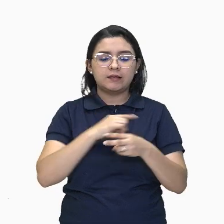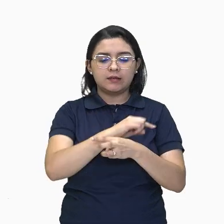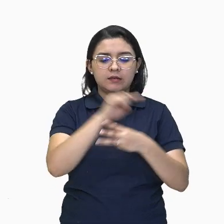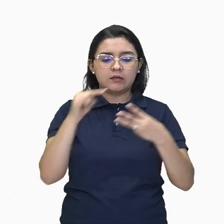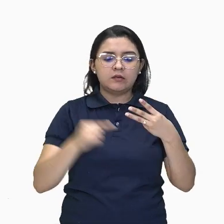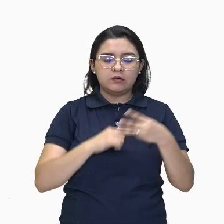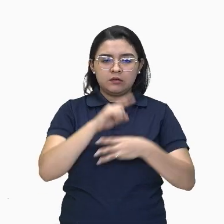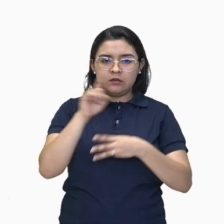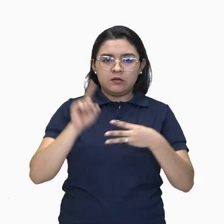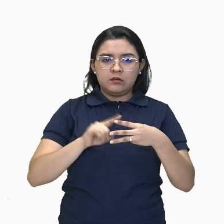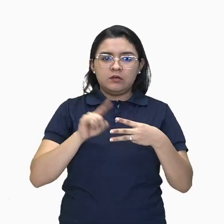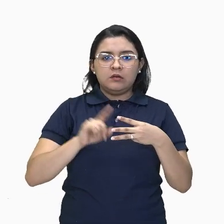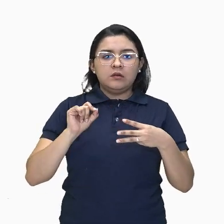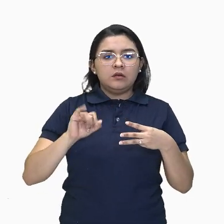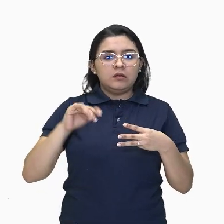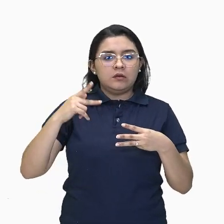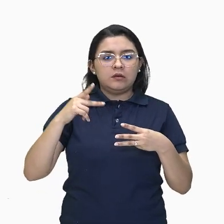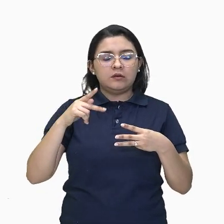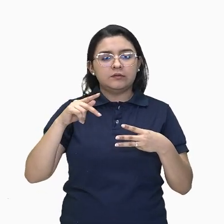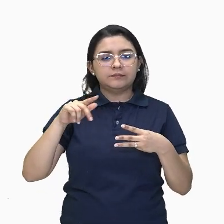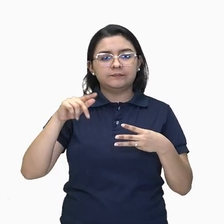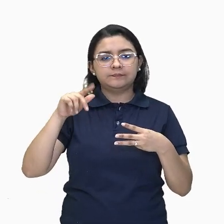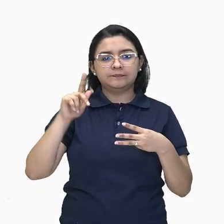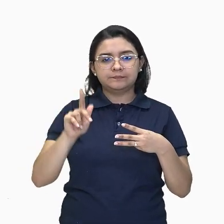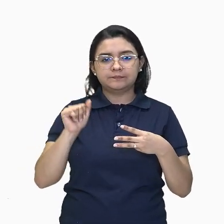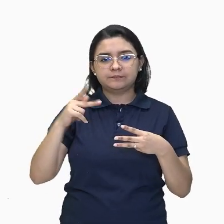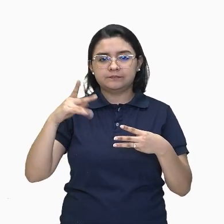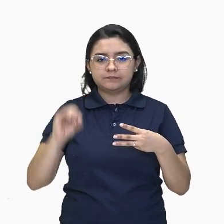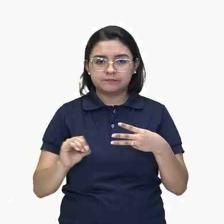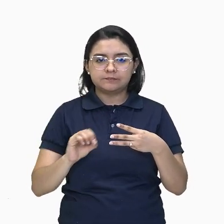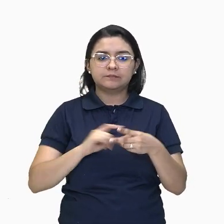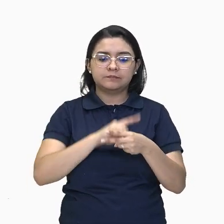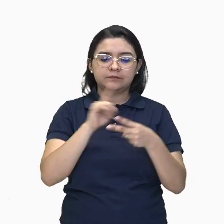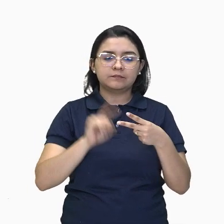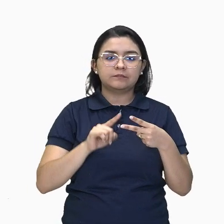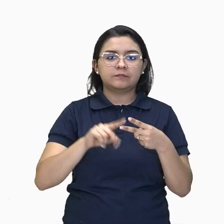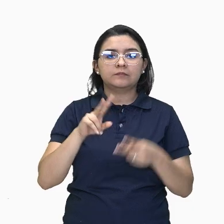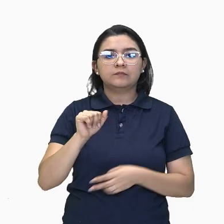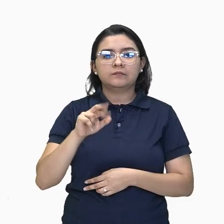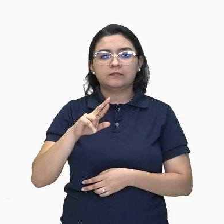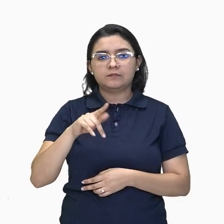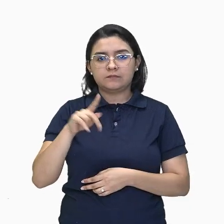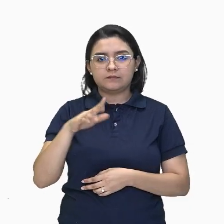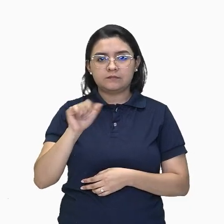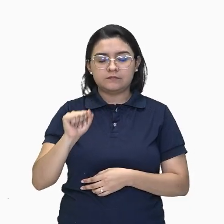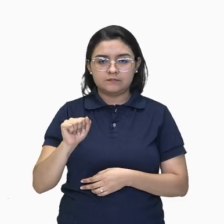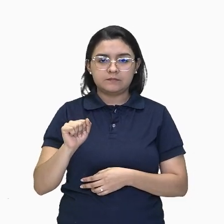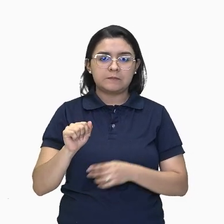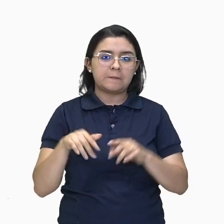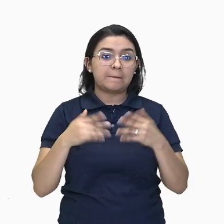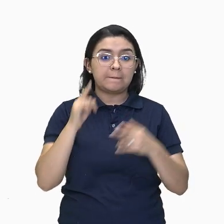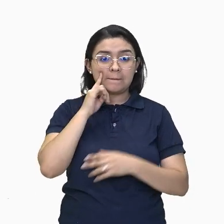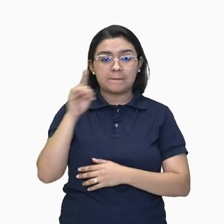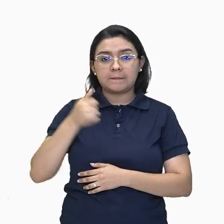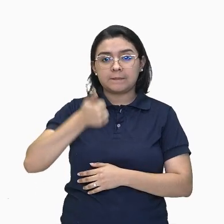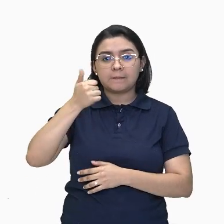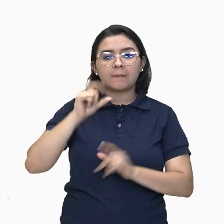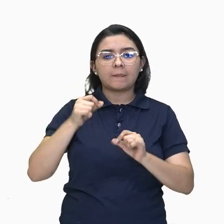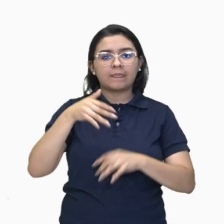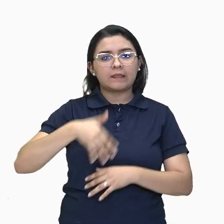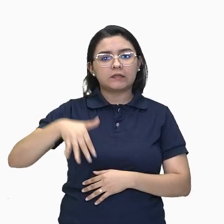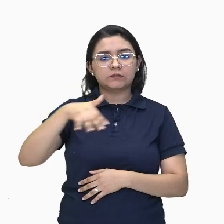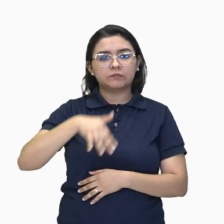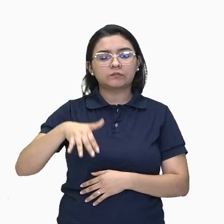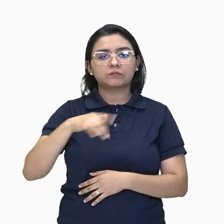Nós temos a mata de igapó, de várzea e de terra firme. Temos aí a mata de igapó. Nessa área,